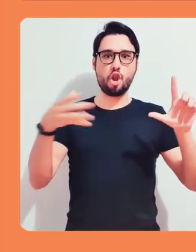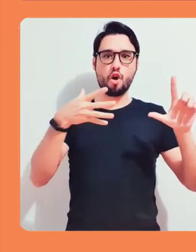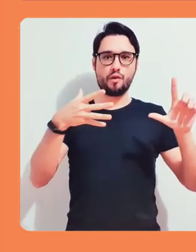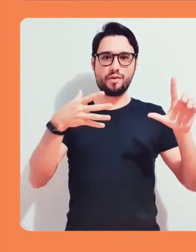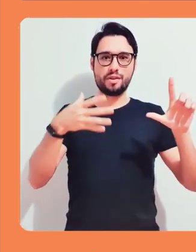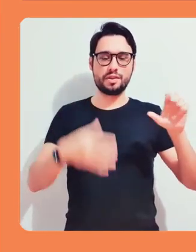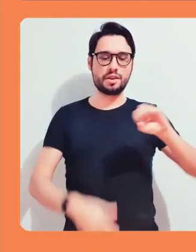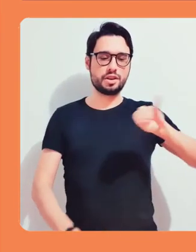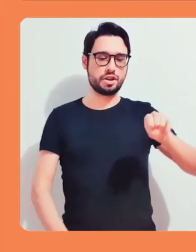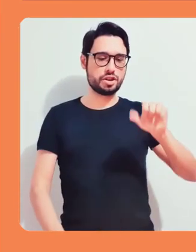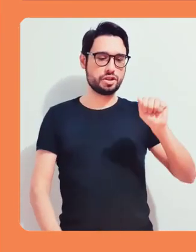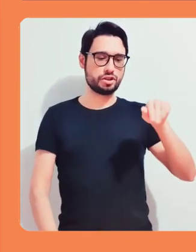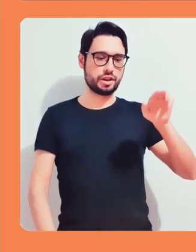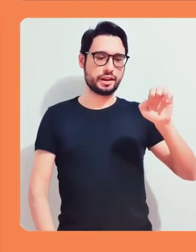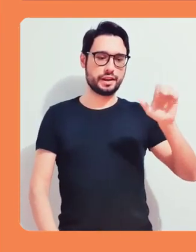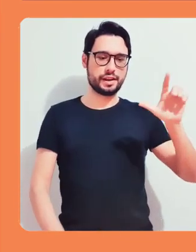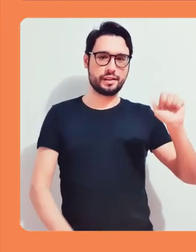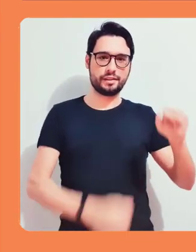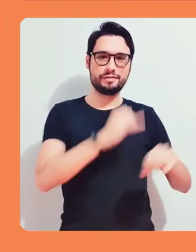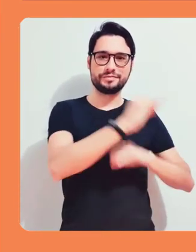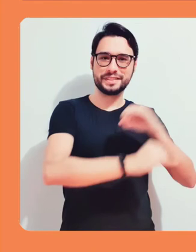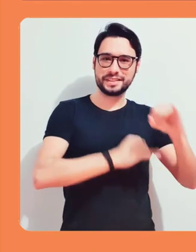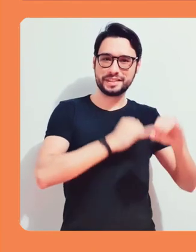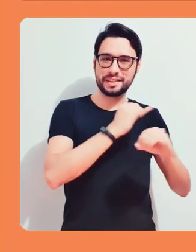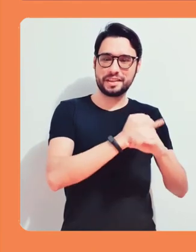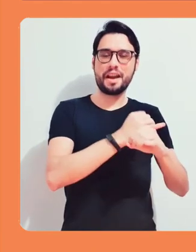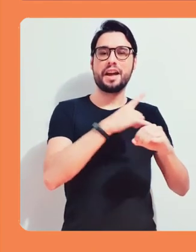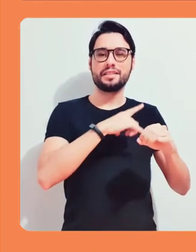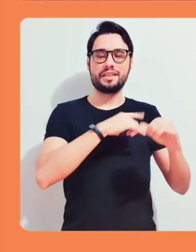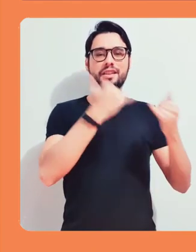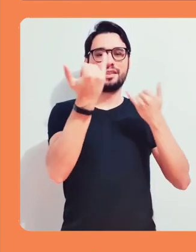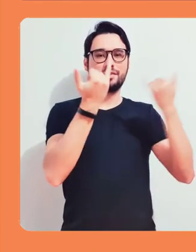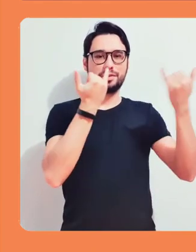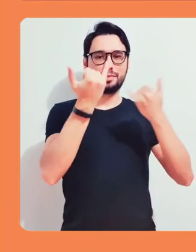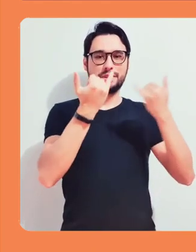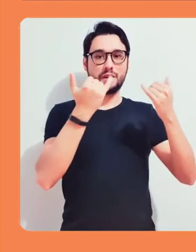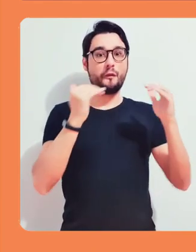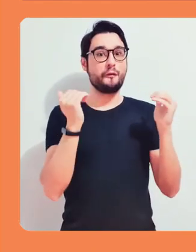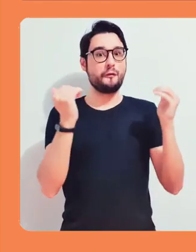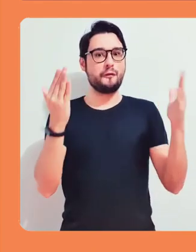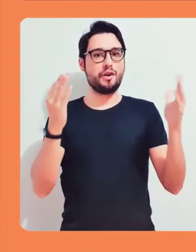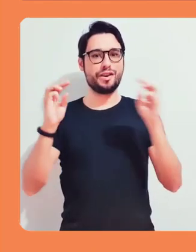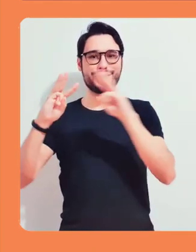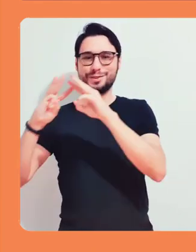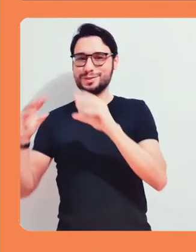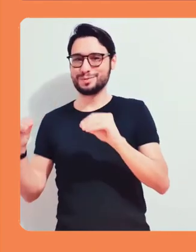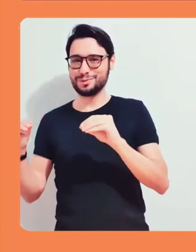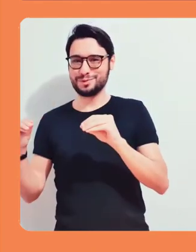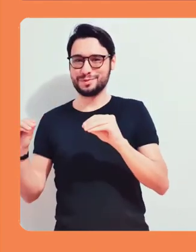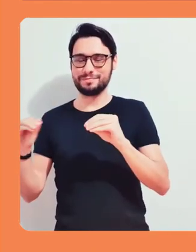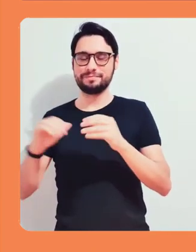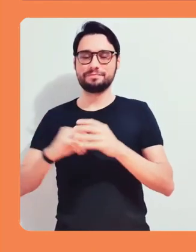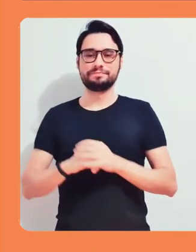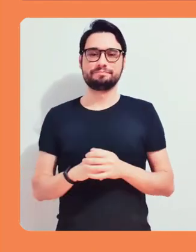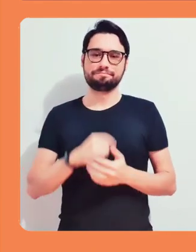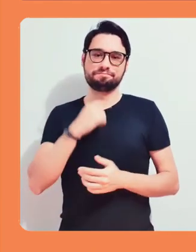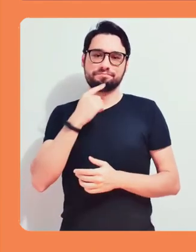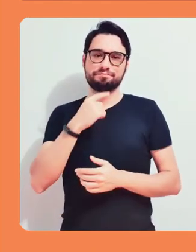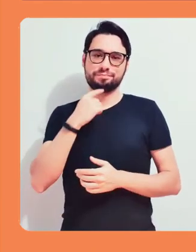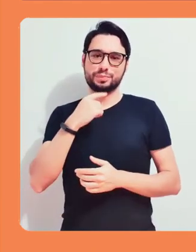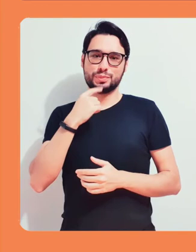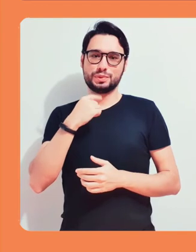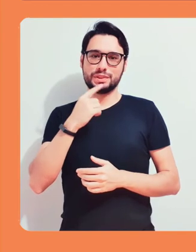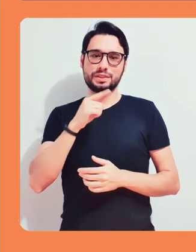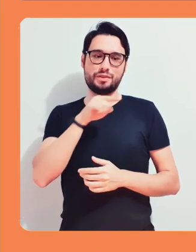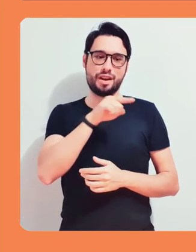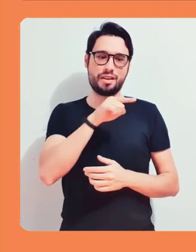aba, né, uma nova janela com as informações que queremos. Então, nós estamos fora do Moodle.